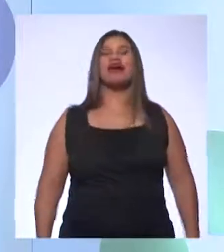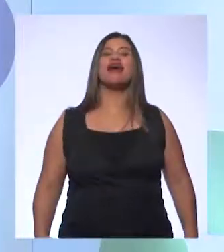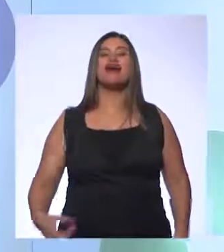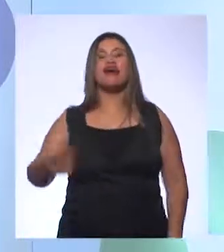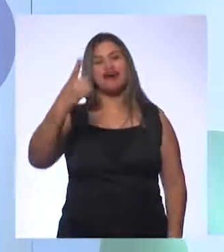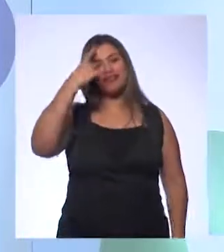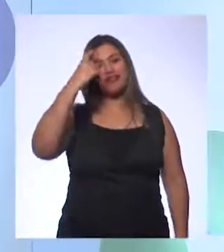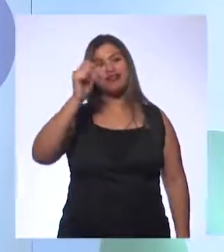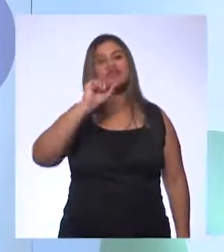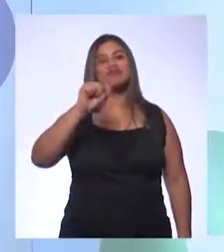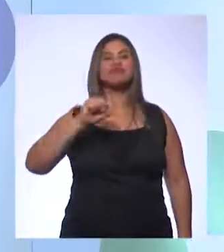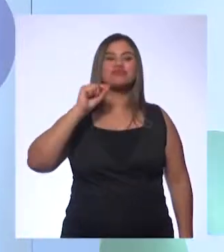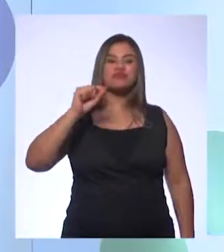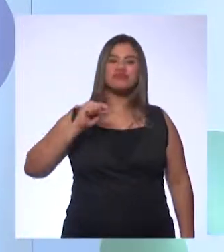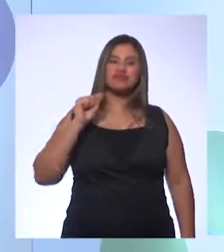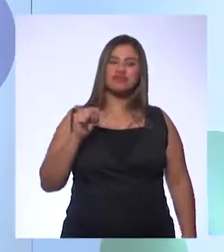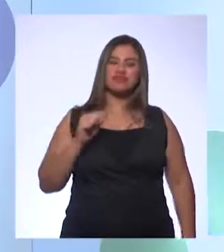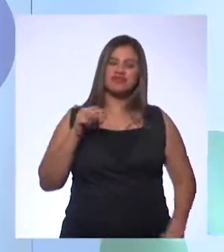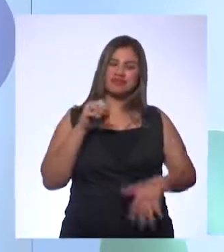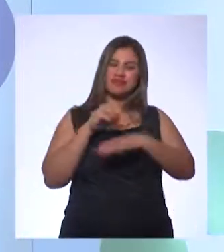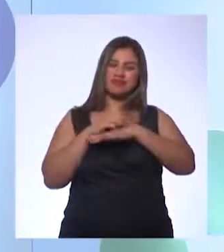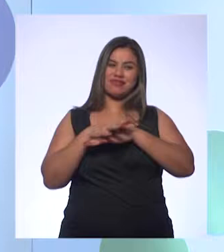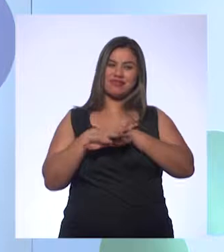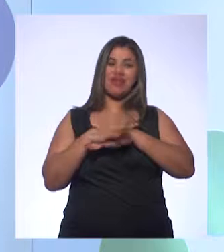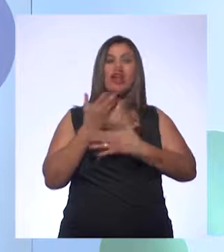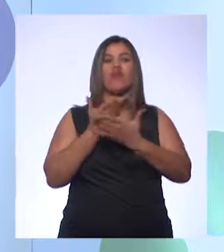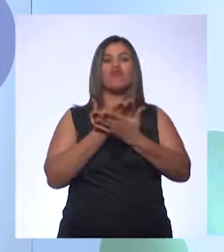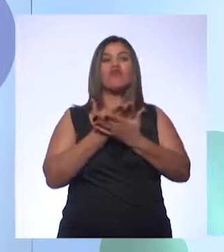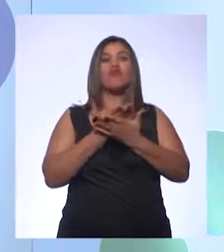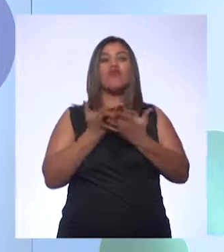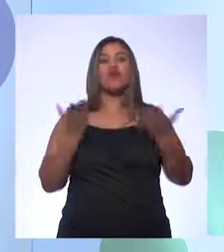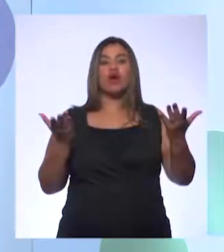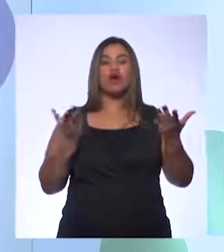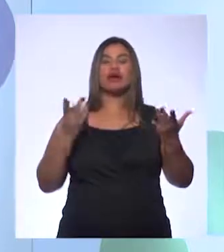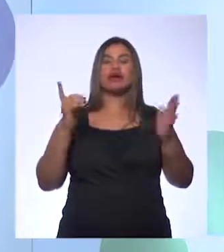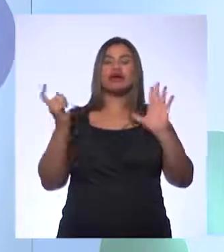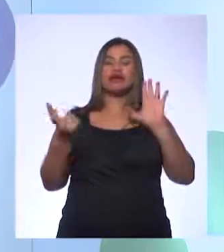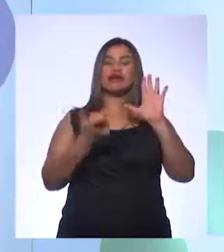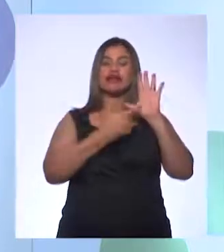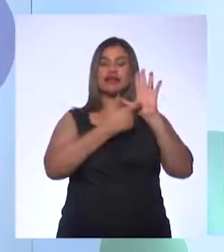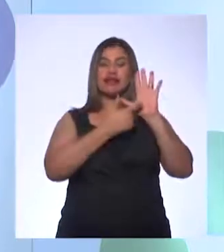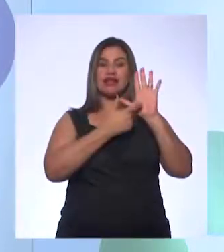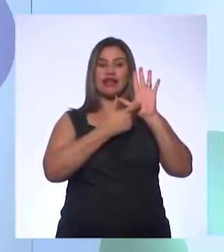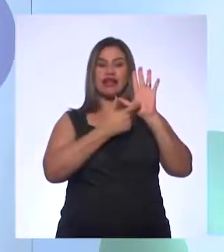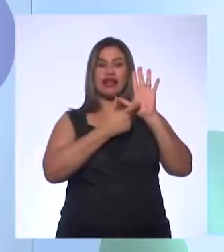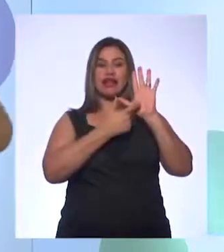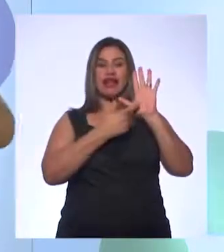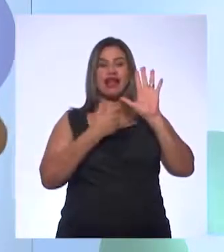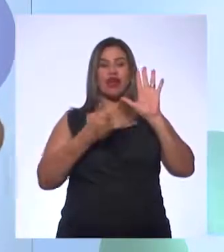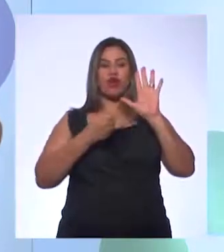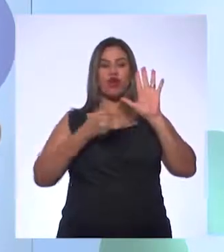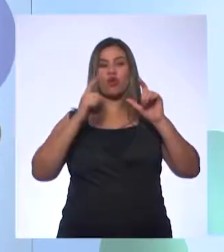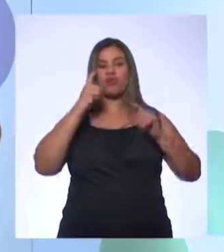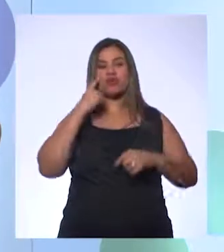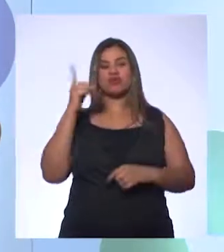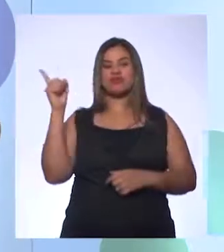quando você... Uma dica. Quando você clicar, você já deixa o celular na posição assim,